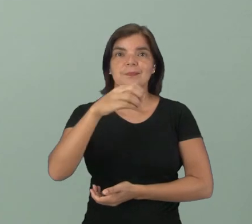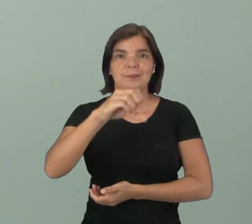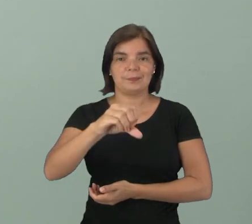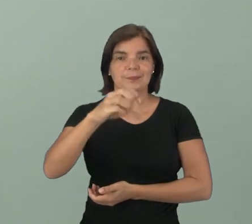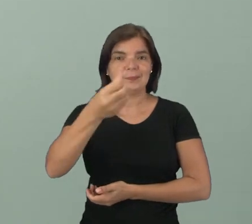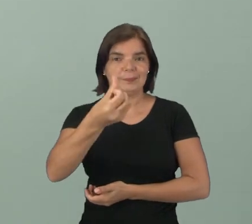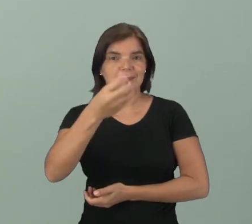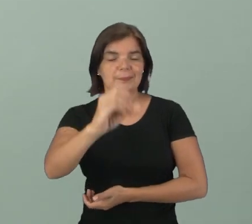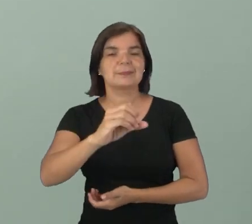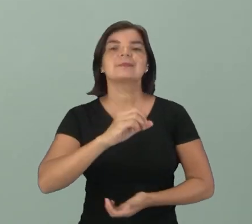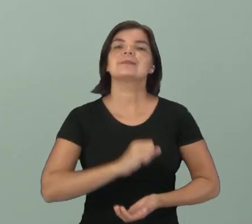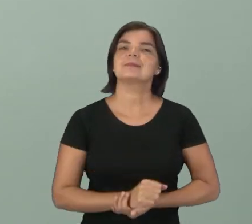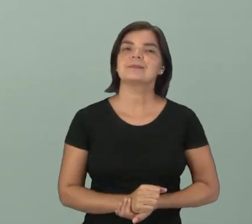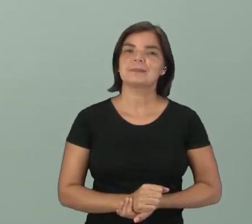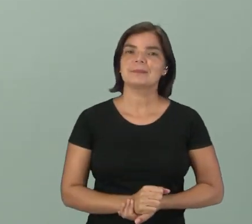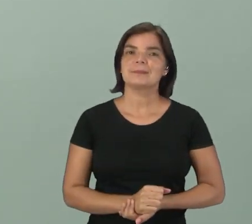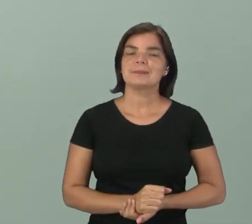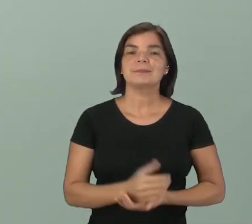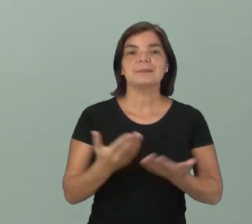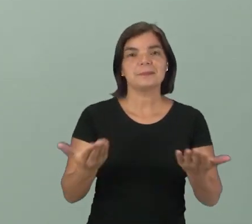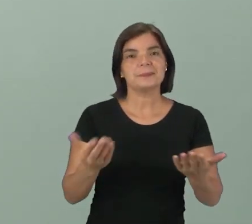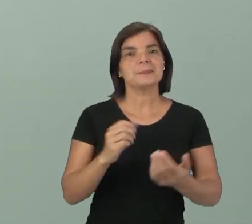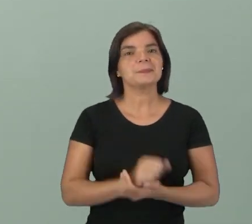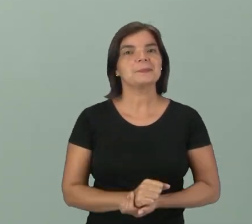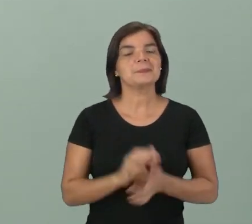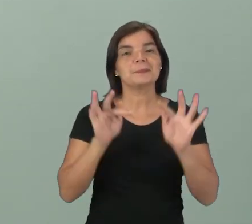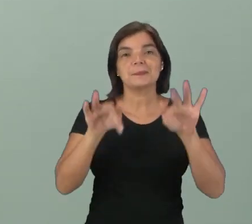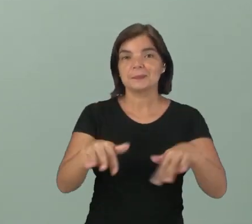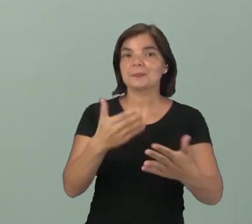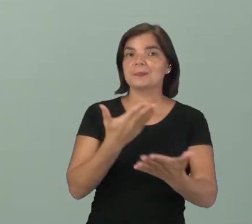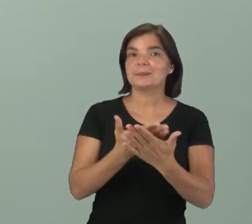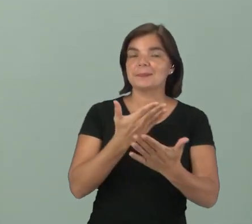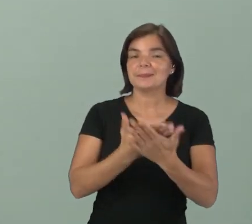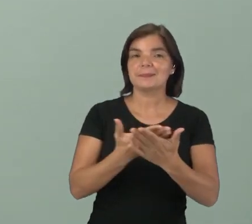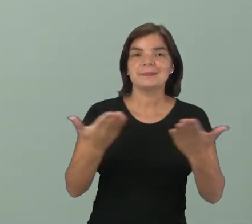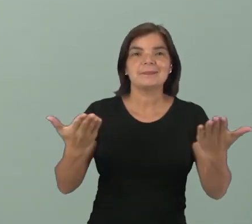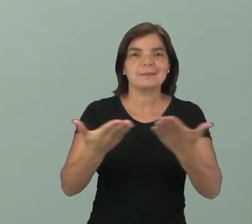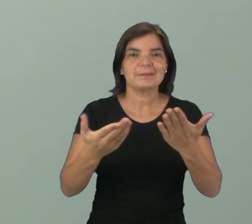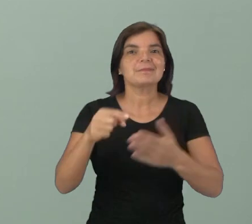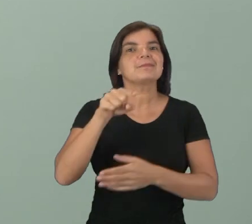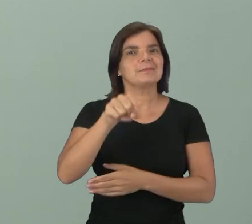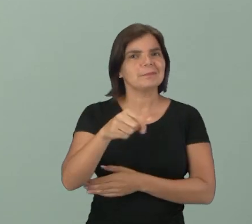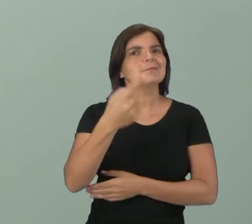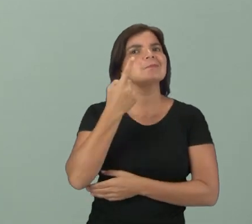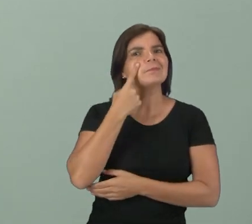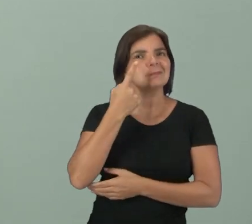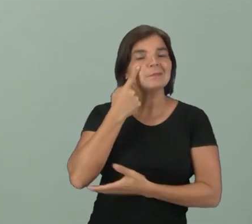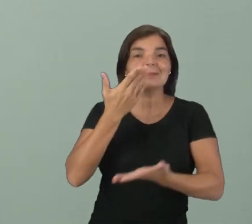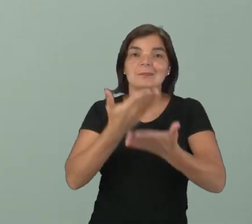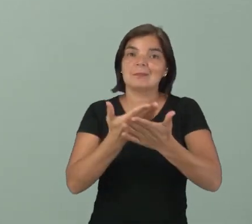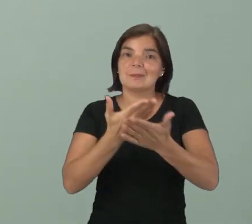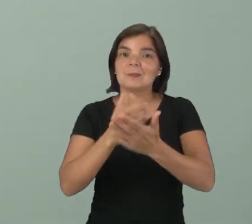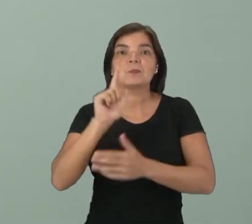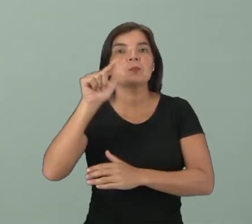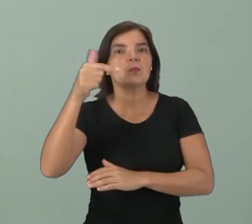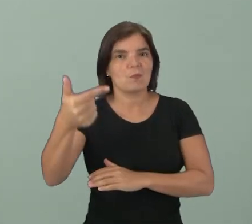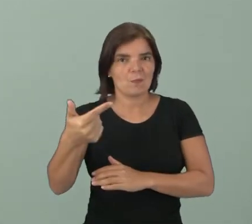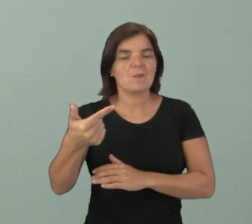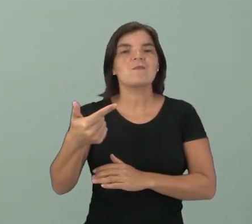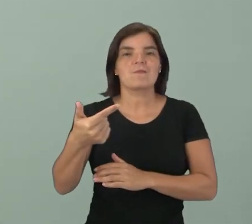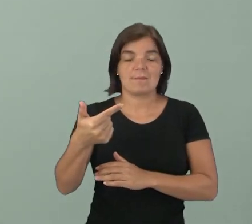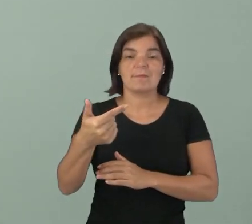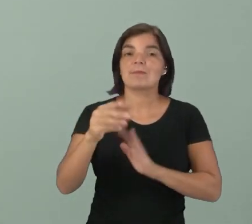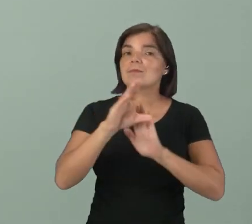da década de 1960. Com isso, nós encerramos nossa aula de hoje. Se você quiser acessar essa ou um